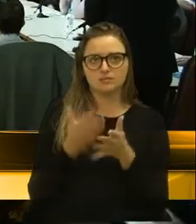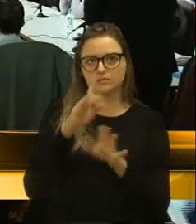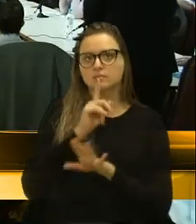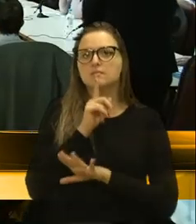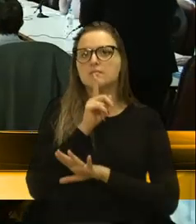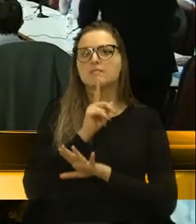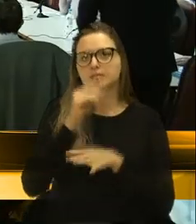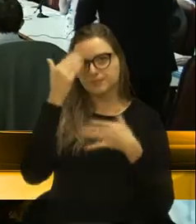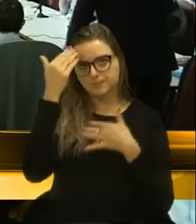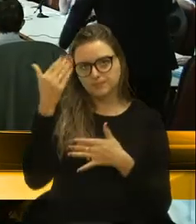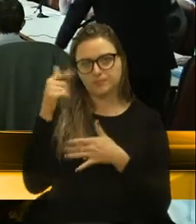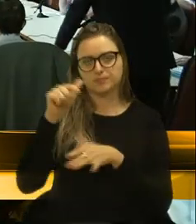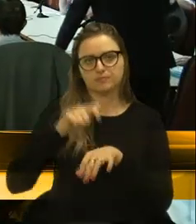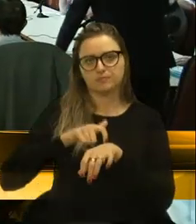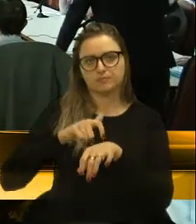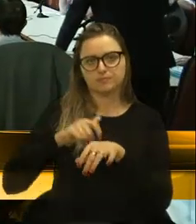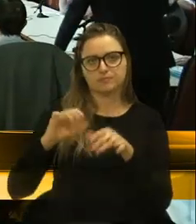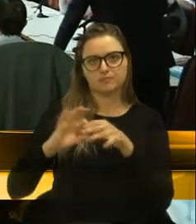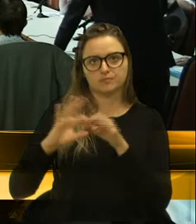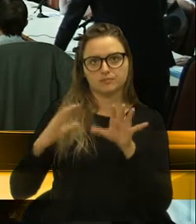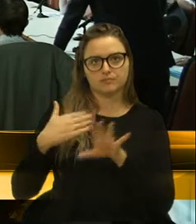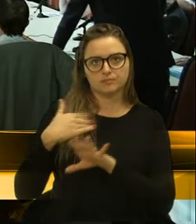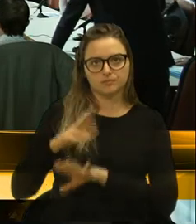cedência do espaço.